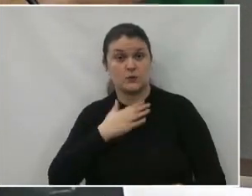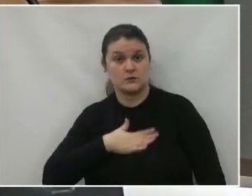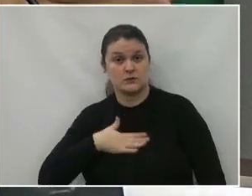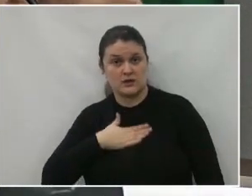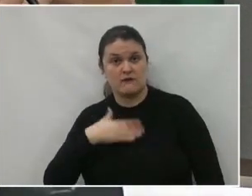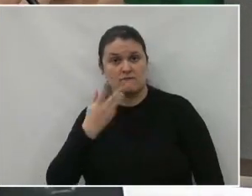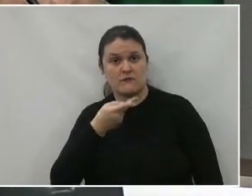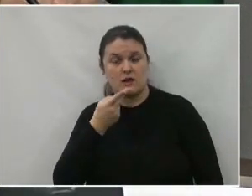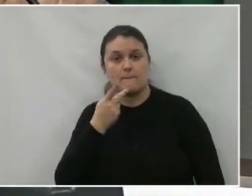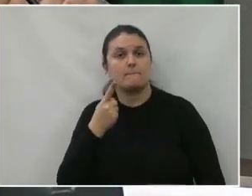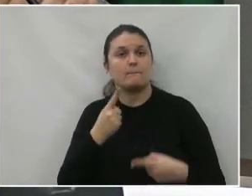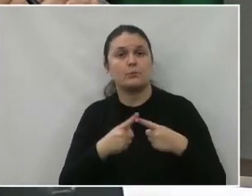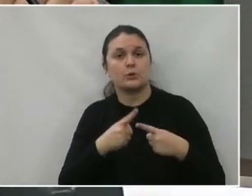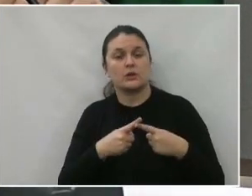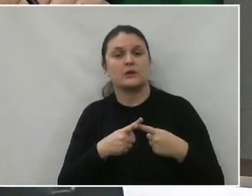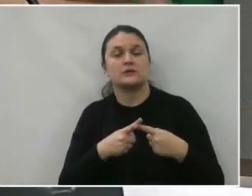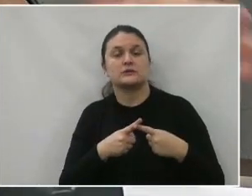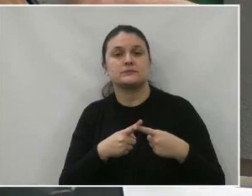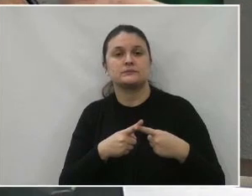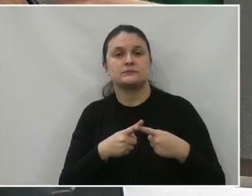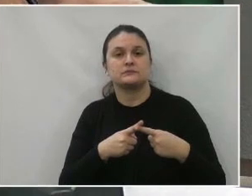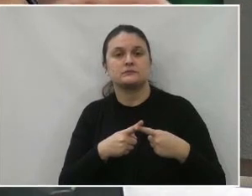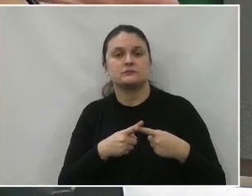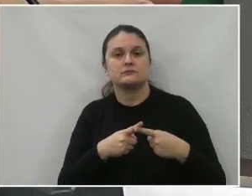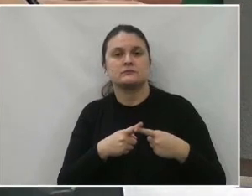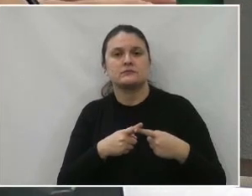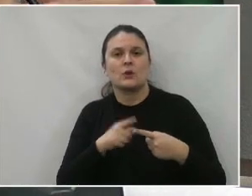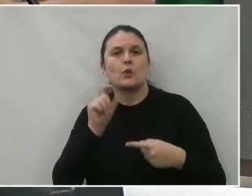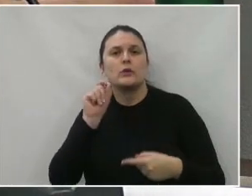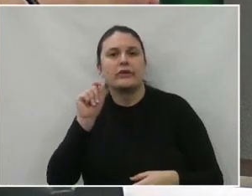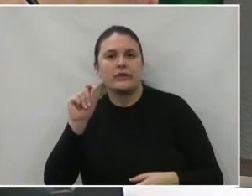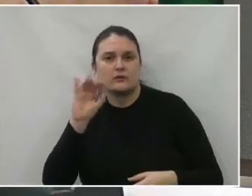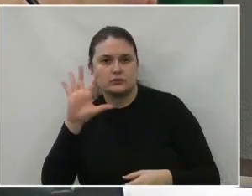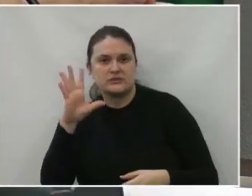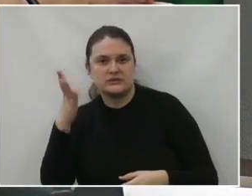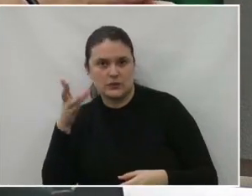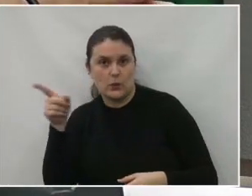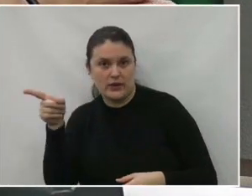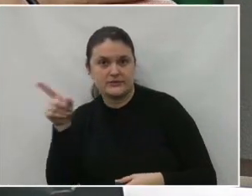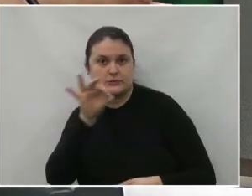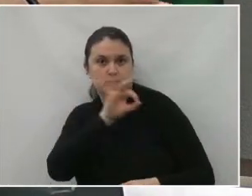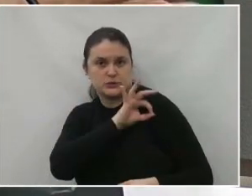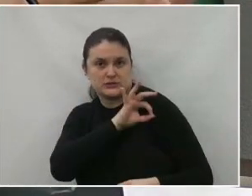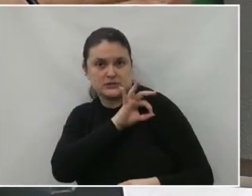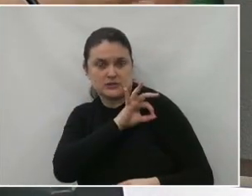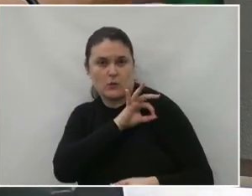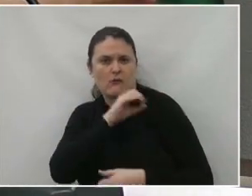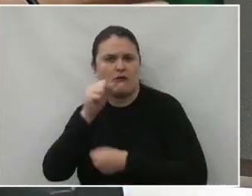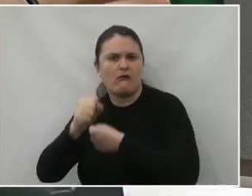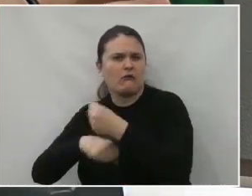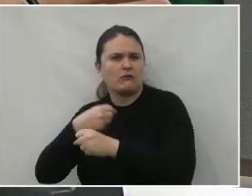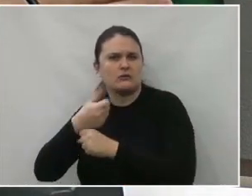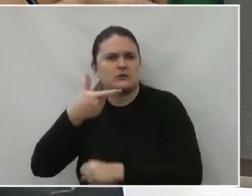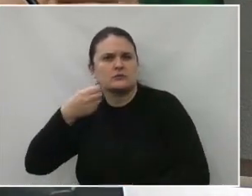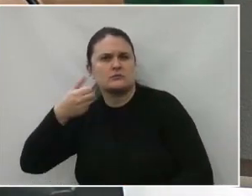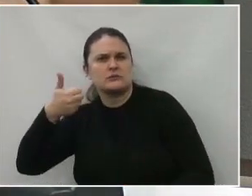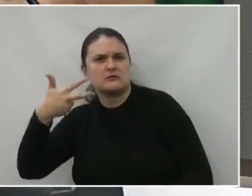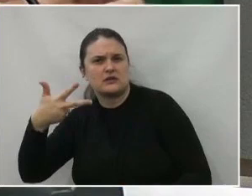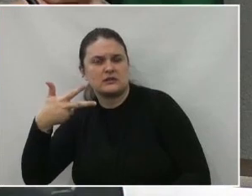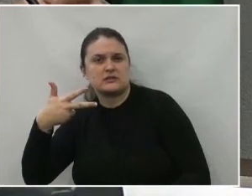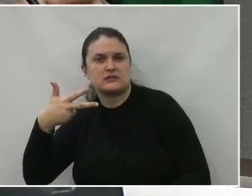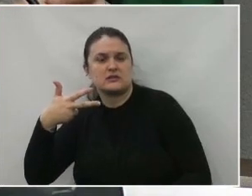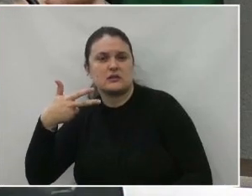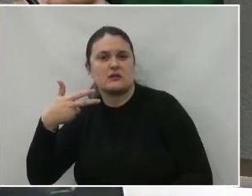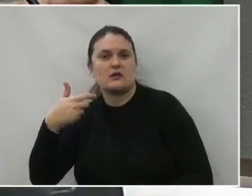de comentar porque o mesmo ato que aconteceu com este policial, em 2013, aconteceu com a